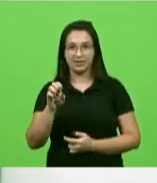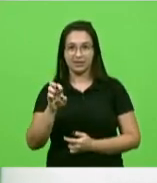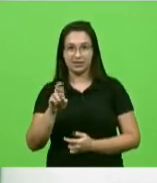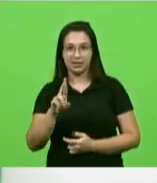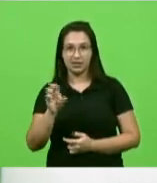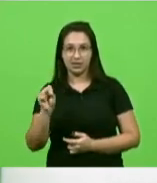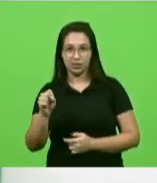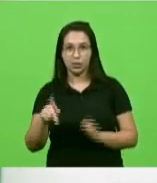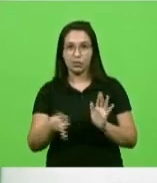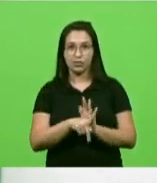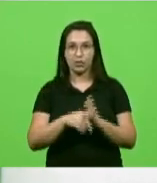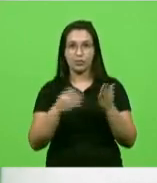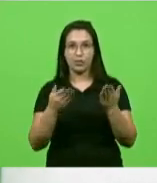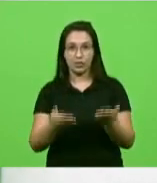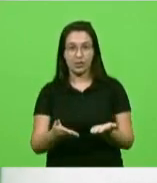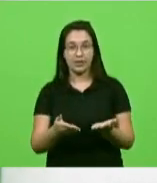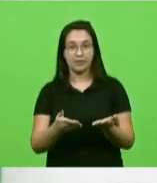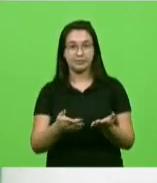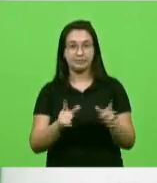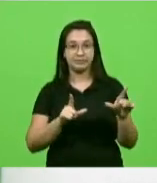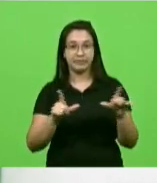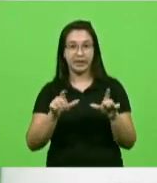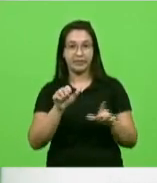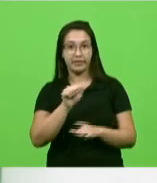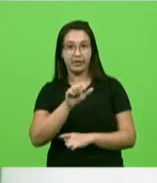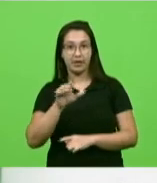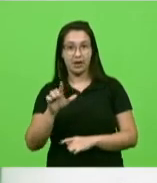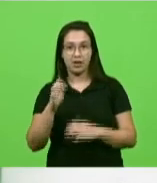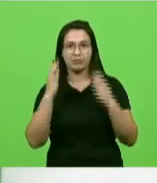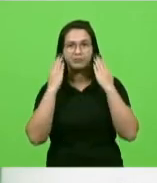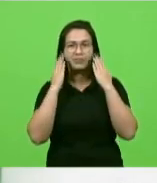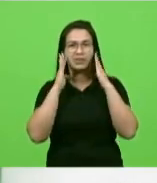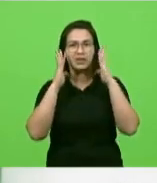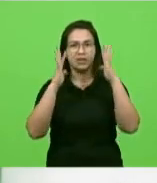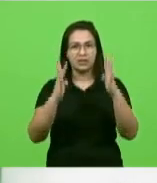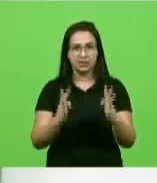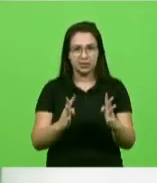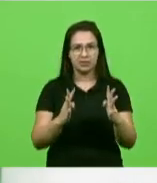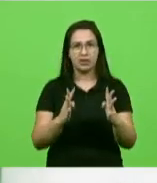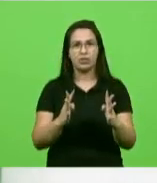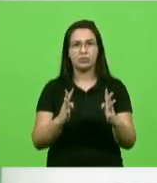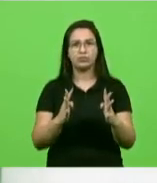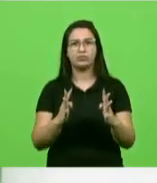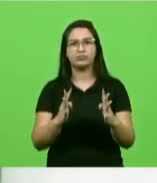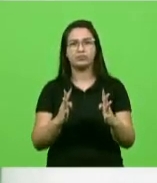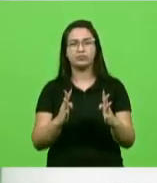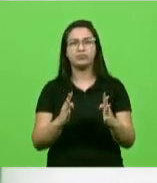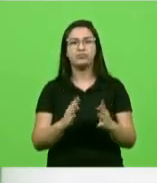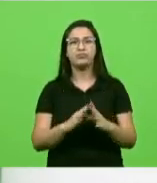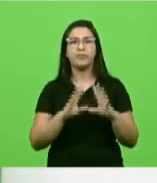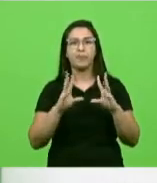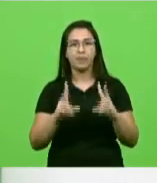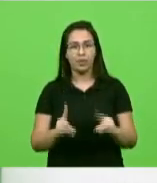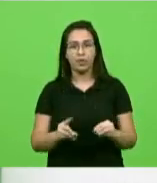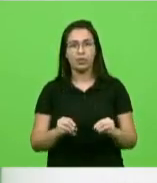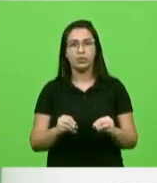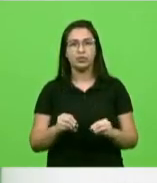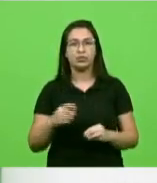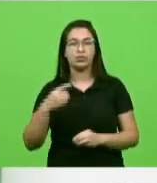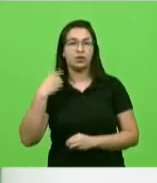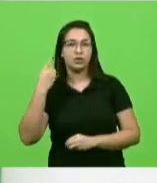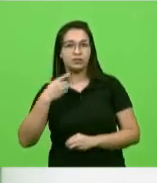da TVAL, muito obrigado pela atenção, pela presteza no serviço. Os advogados